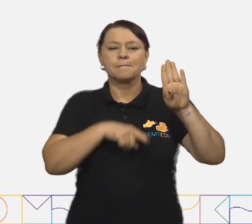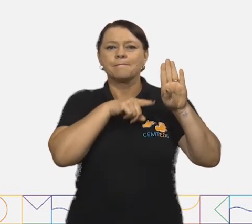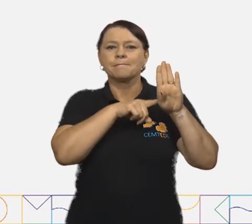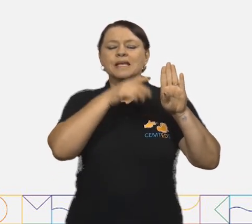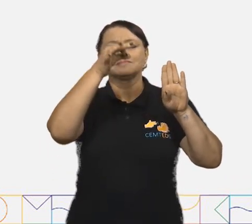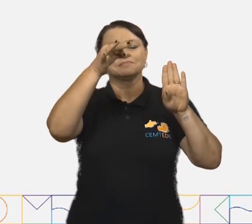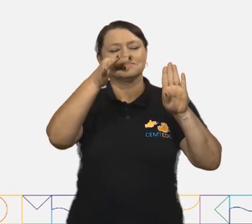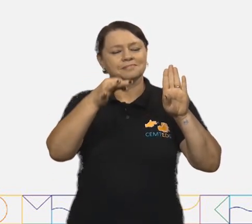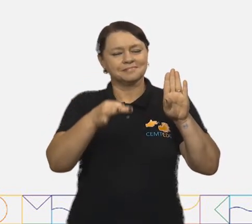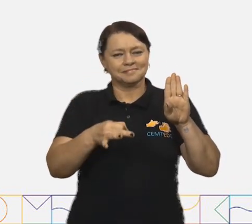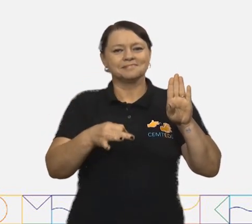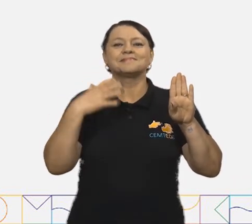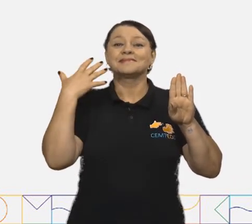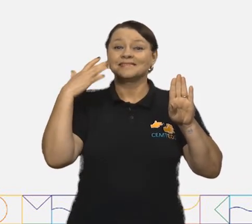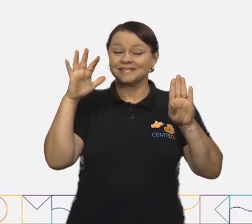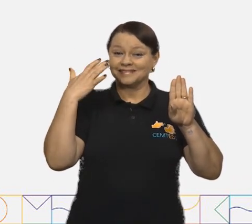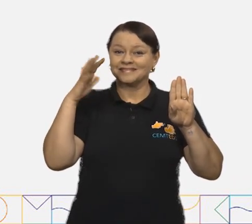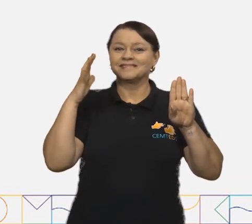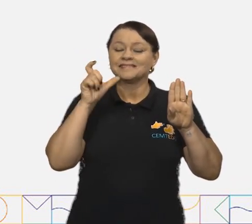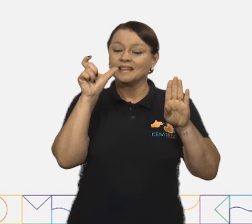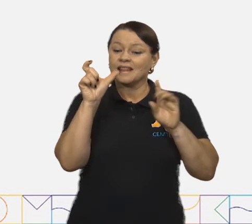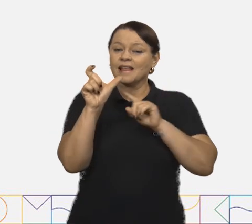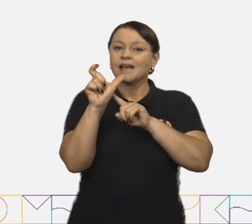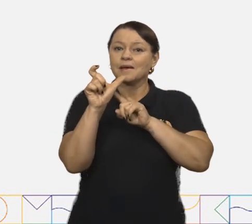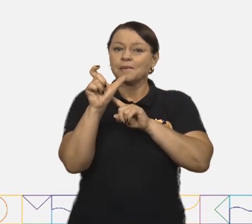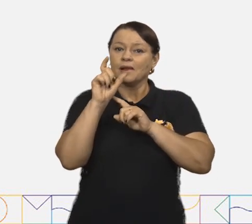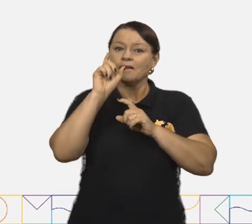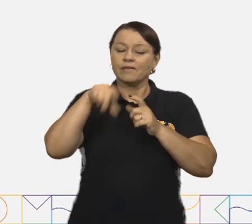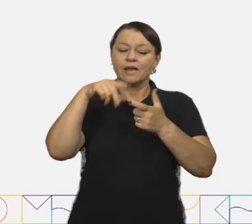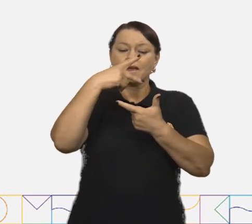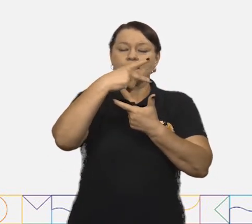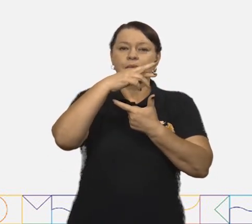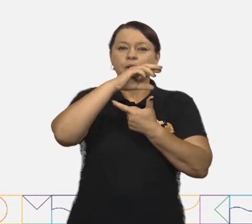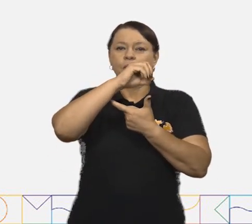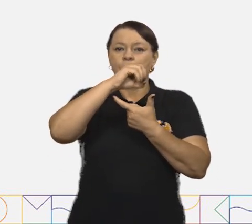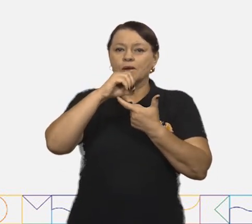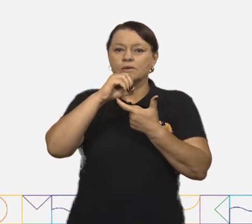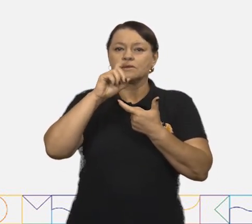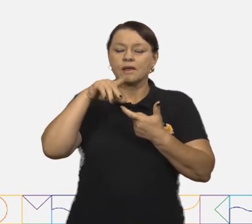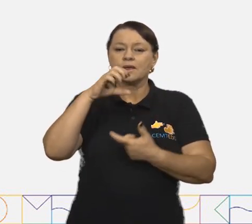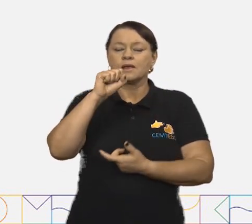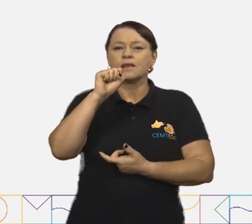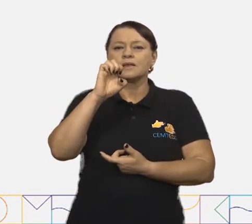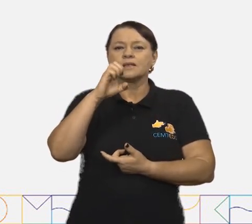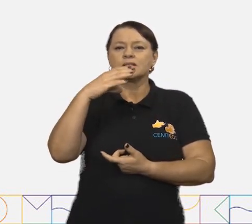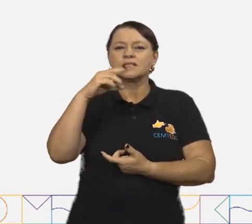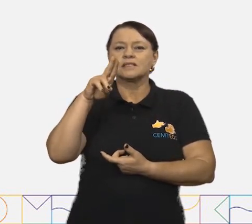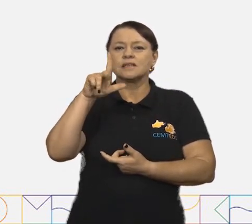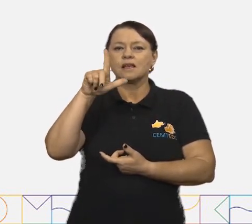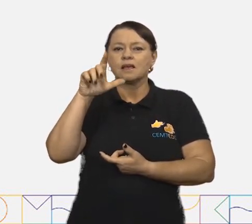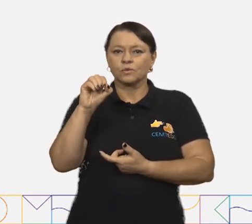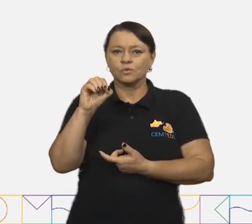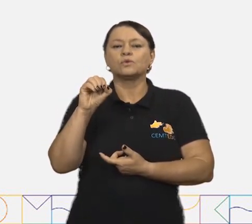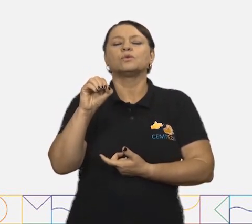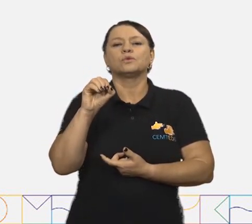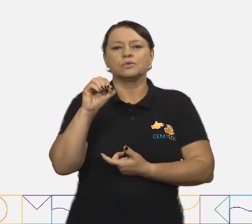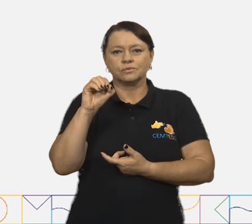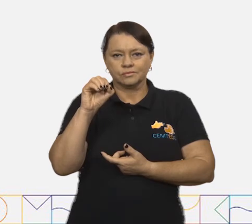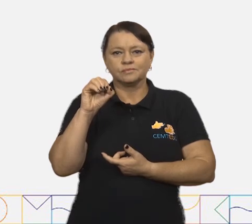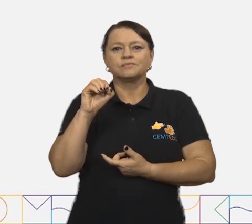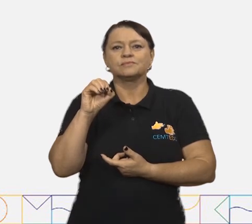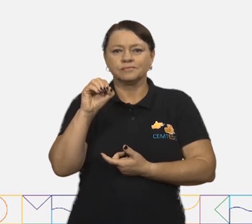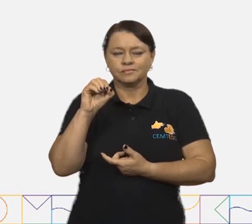rochas, até o teatro de sombras na China. Que palavra é esta que está sem o devido acento?